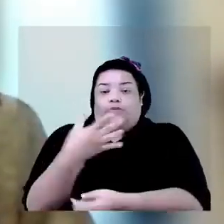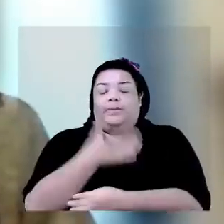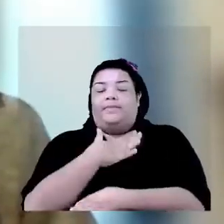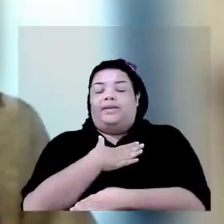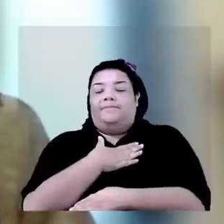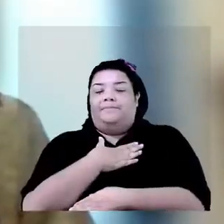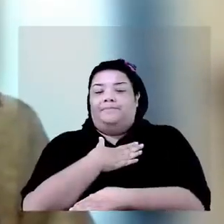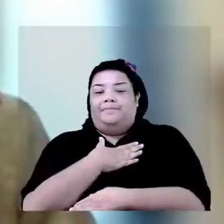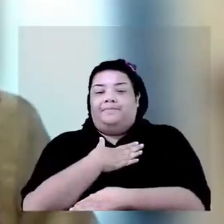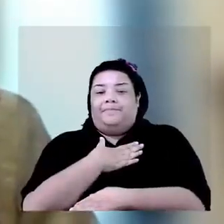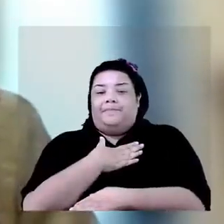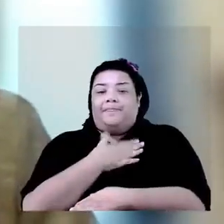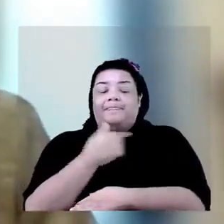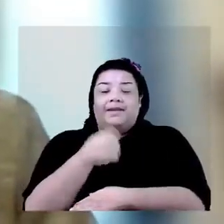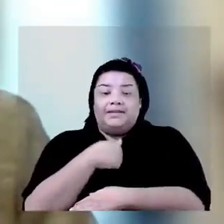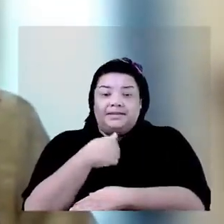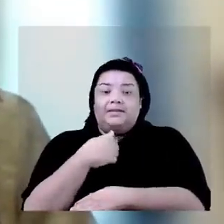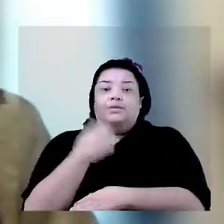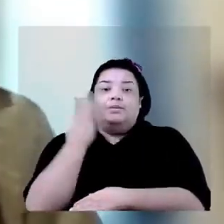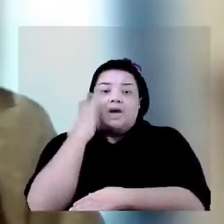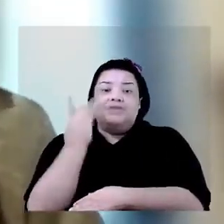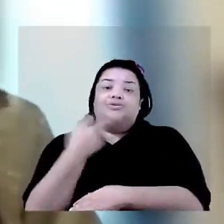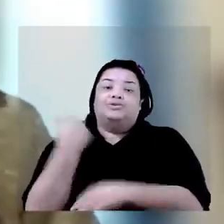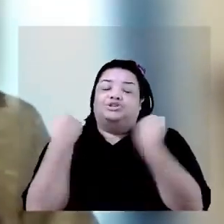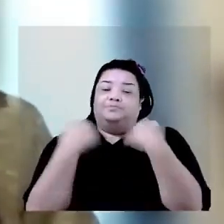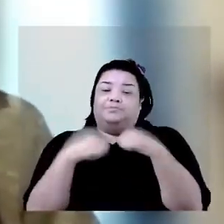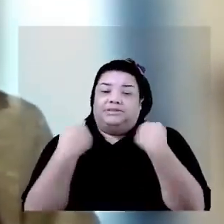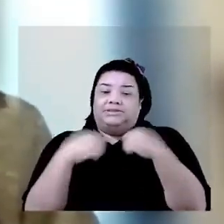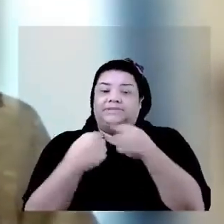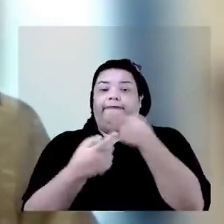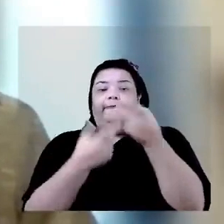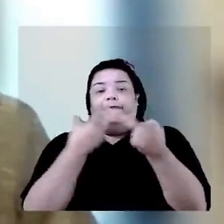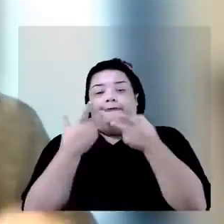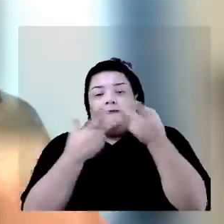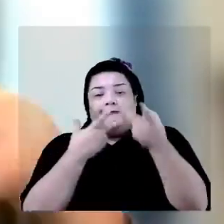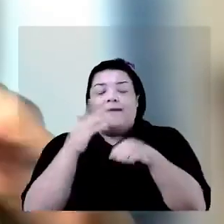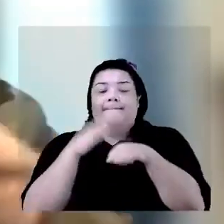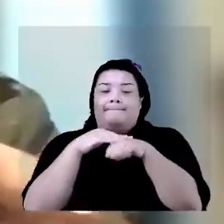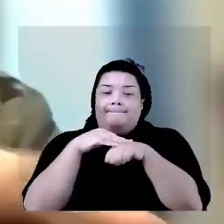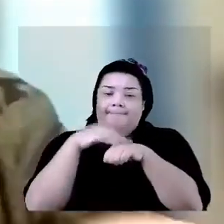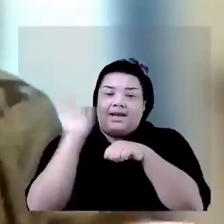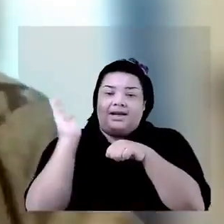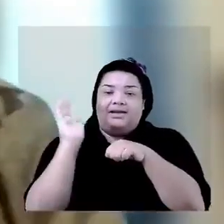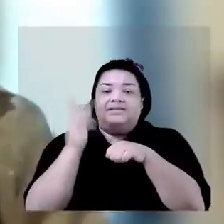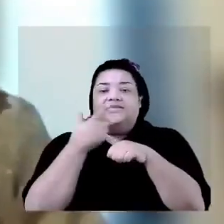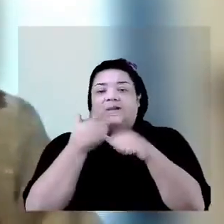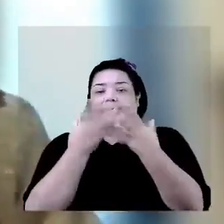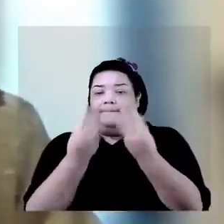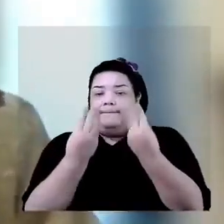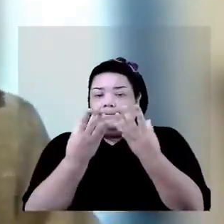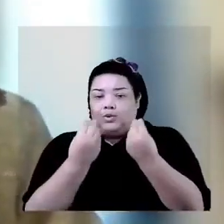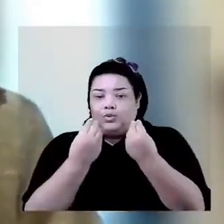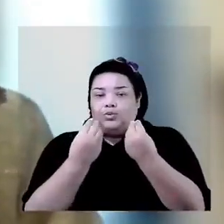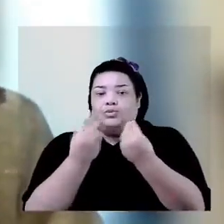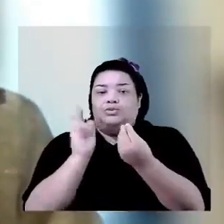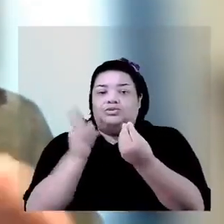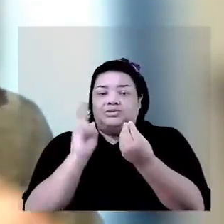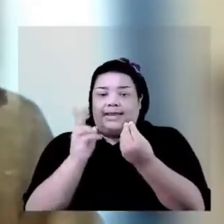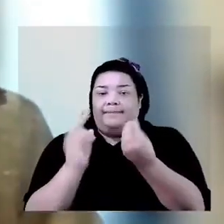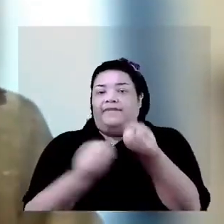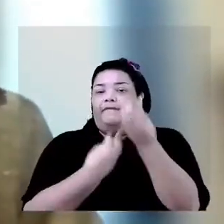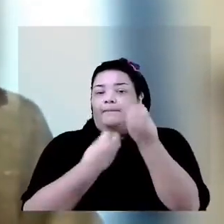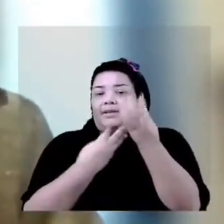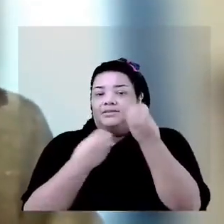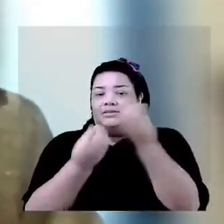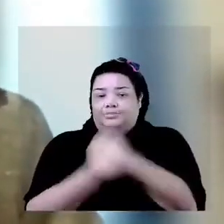eu acho que a gente precisa falar muito, sempre procurar capilarizar a informação e